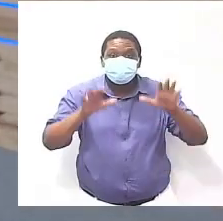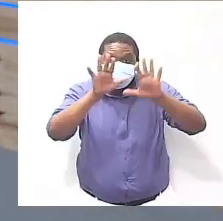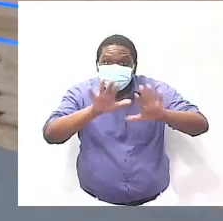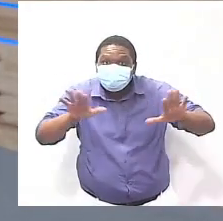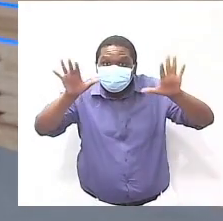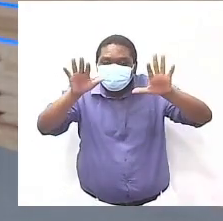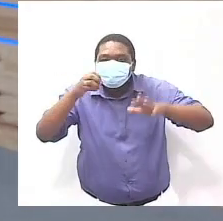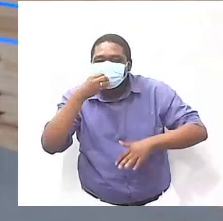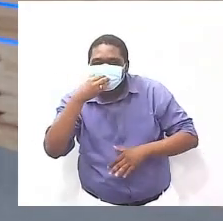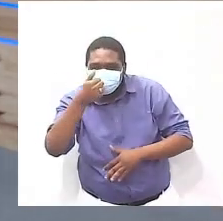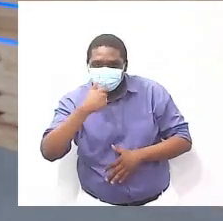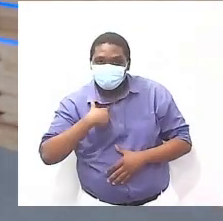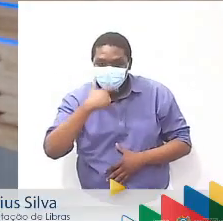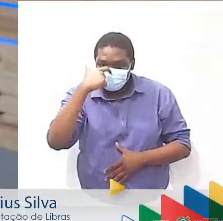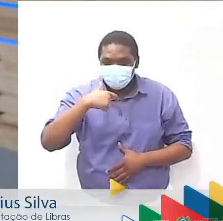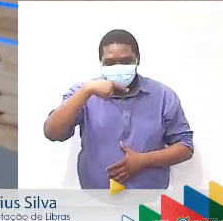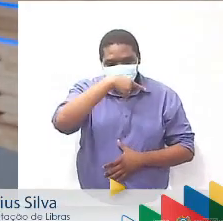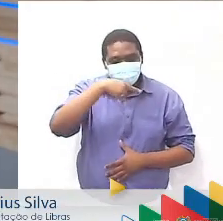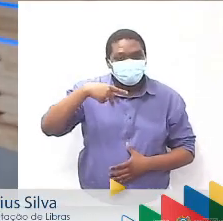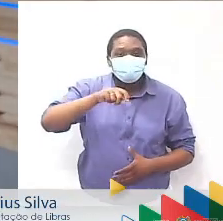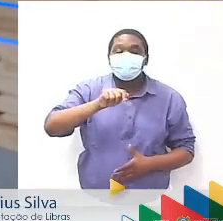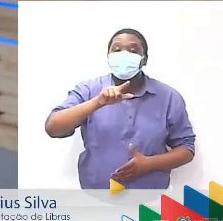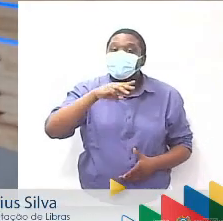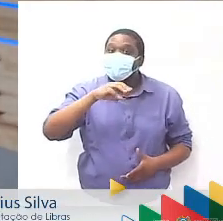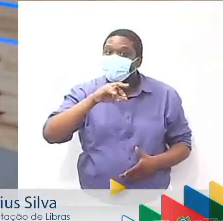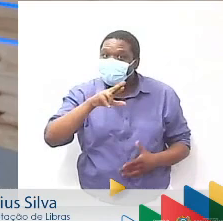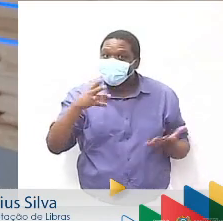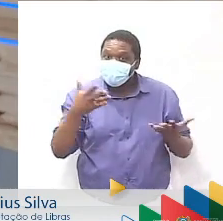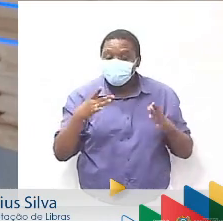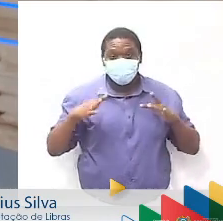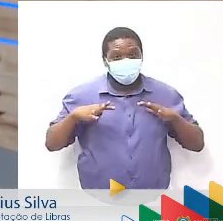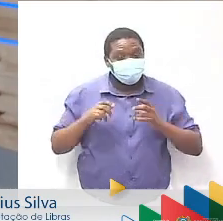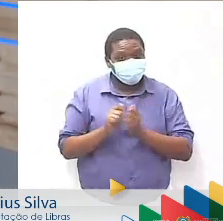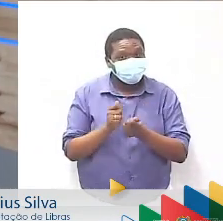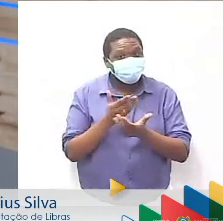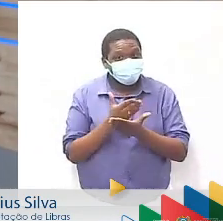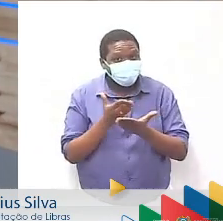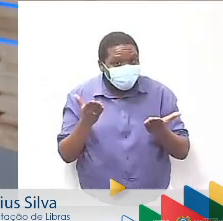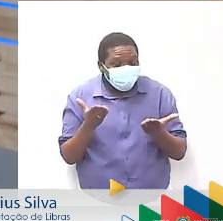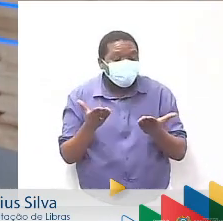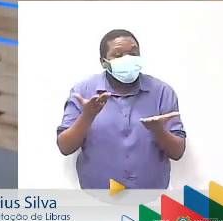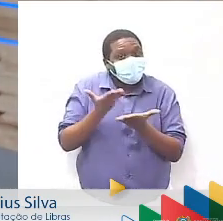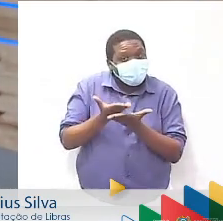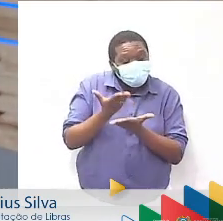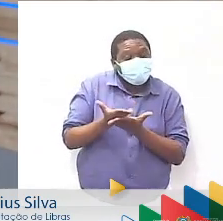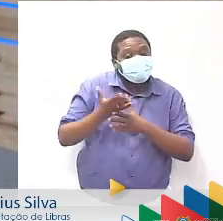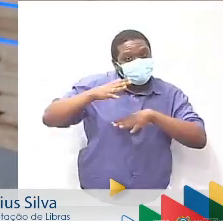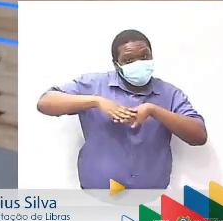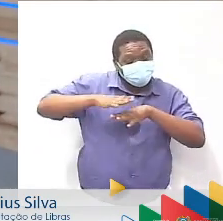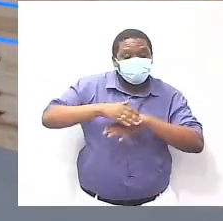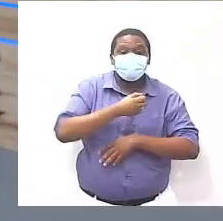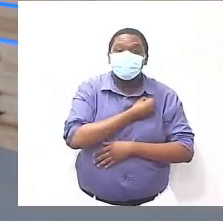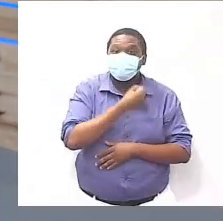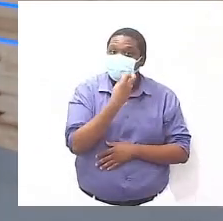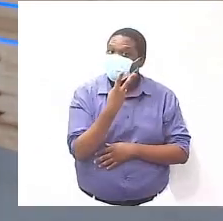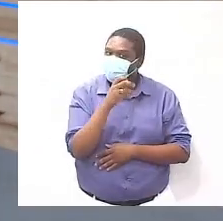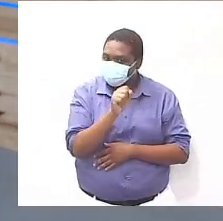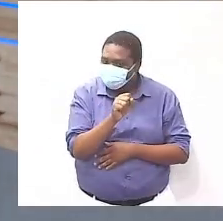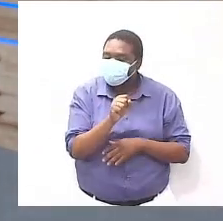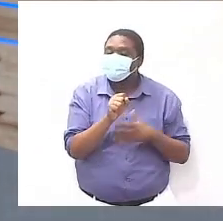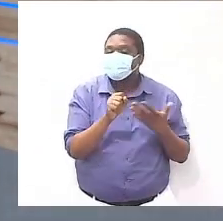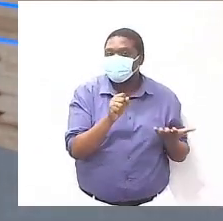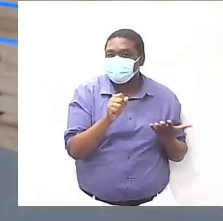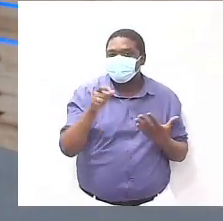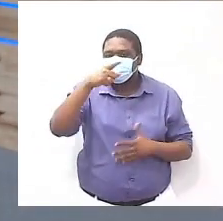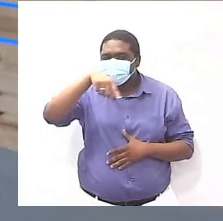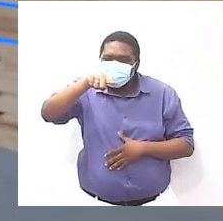tudo bem? Professor Miserpa aqui nesse feriado com vocês para mais uma aula de matemática, aula de número 48.